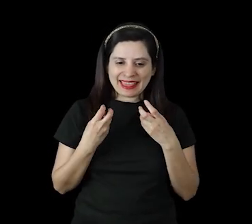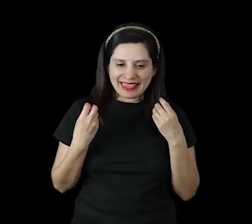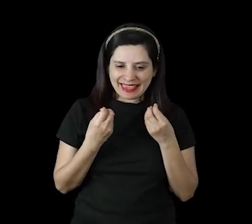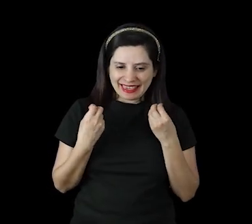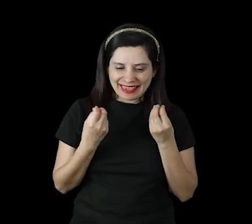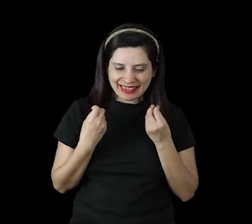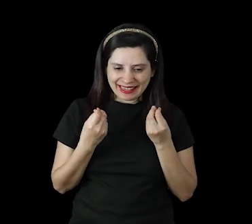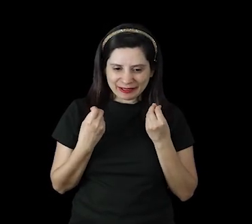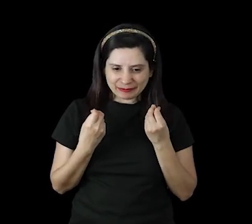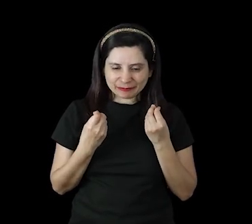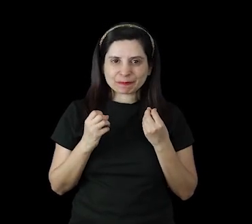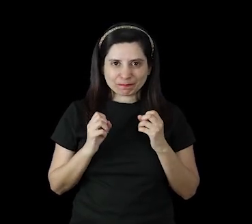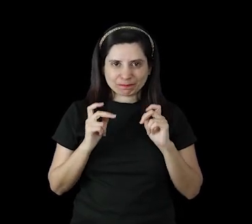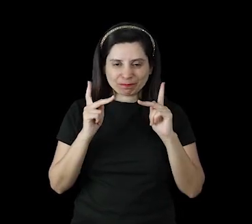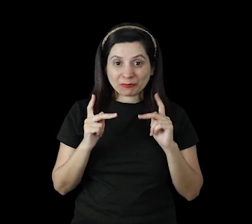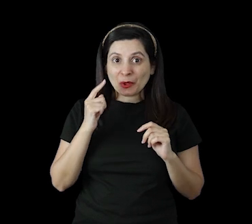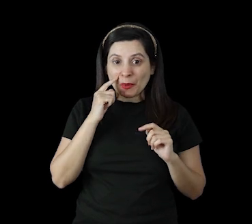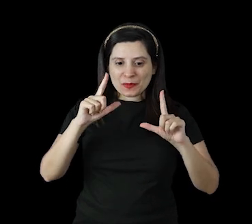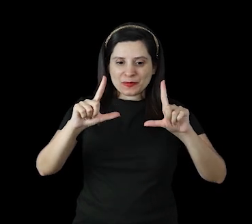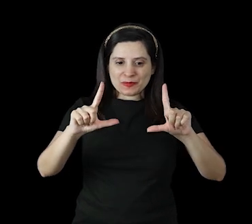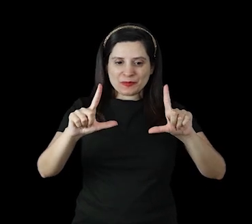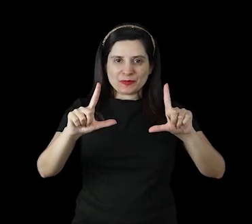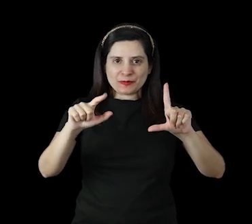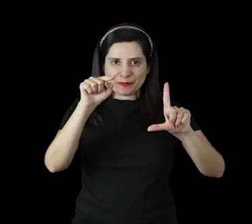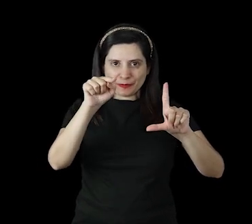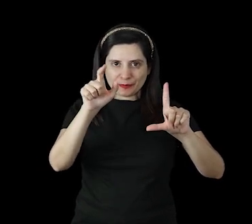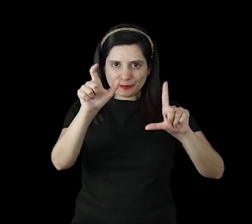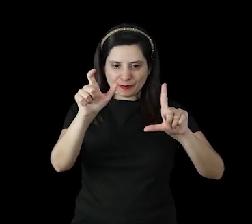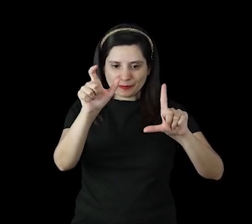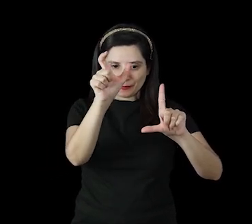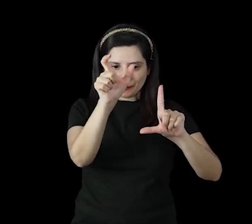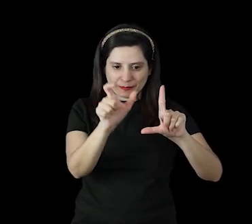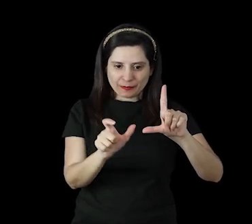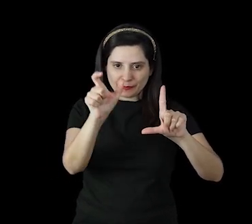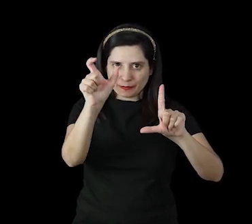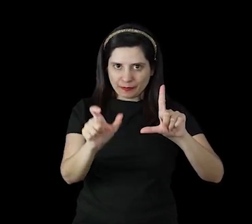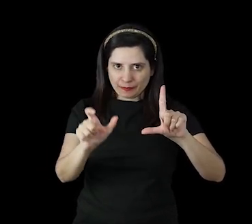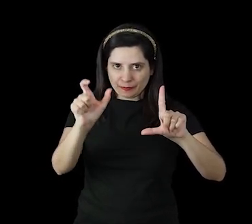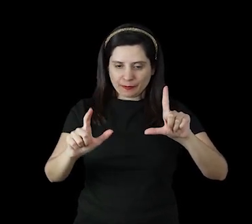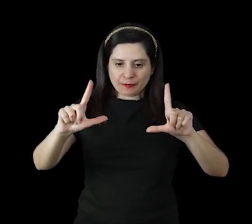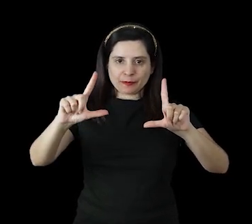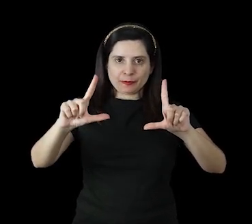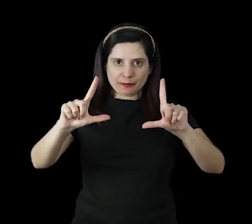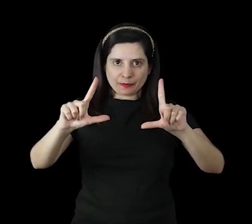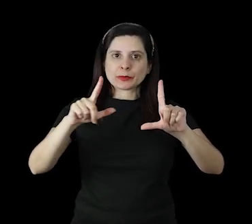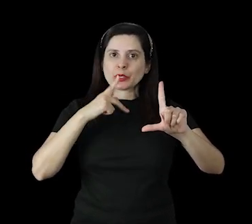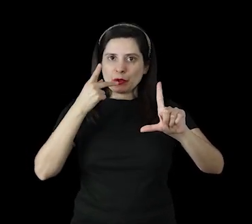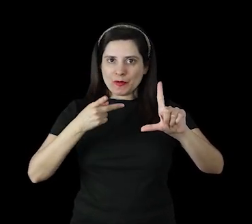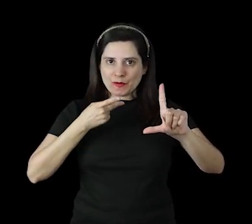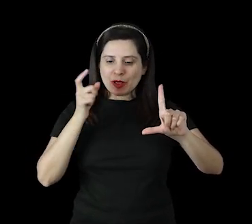Eh, tá. E aqui também um esqueminha que, na verdade, assim, aquilo que eu